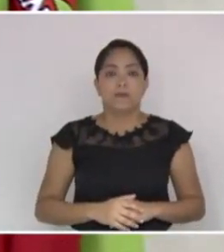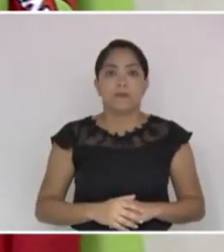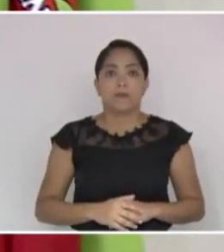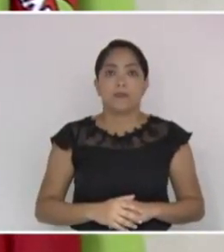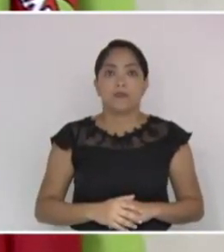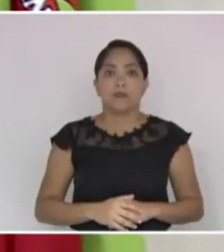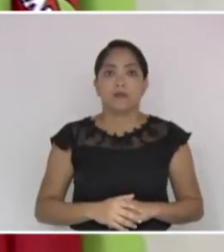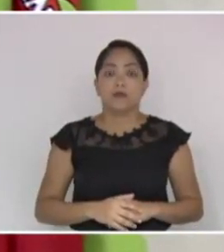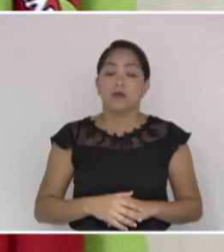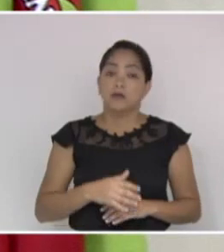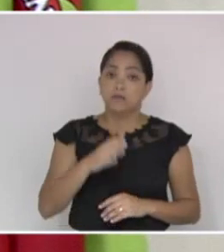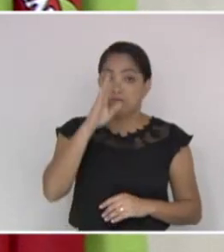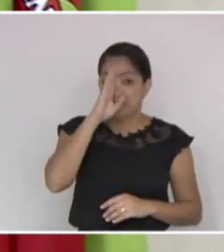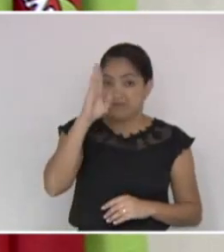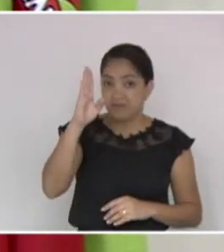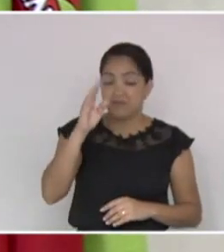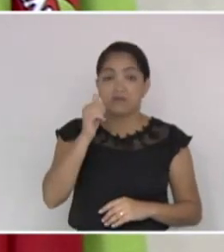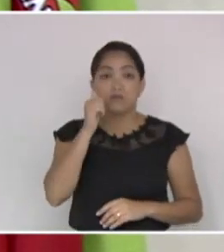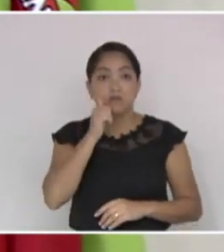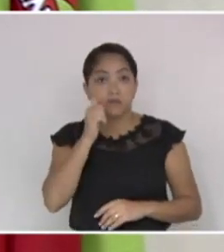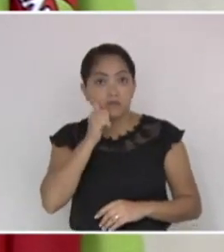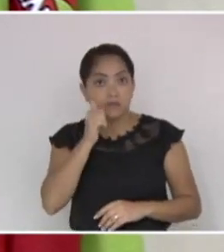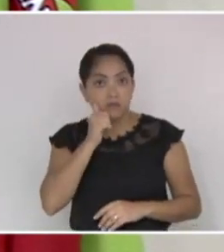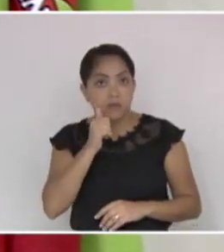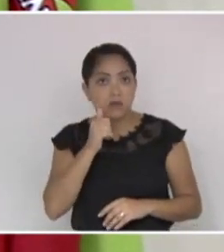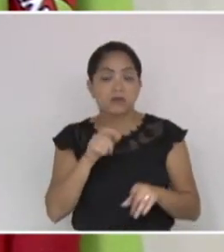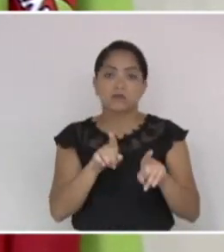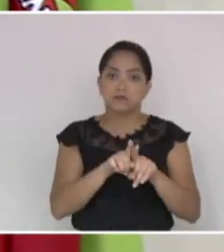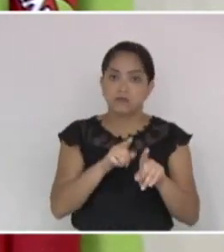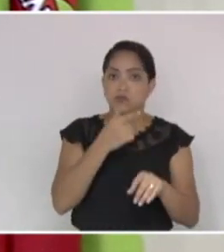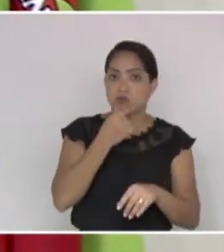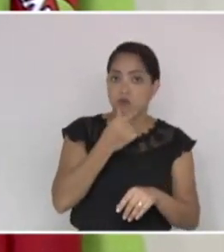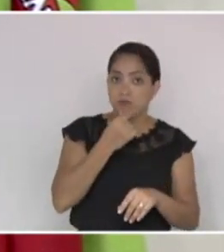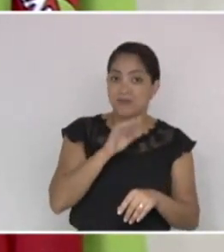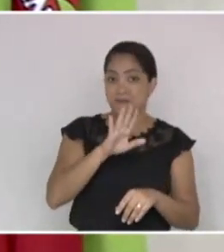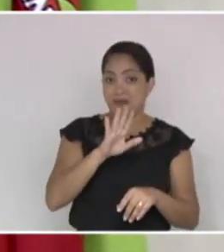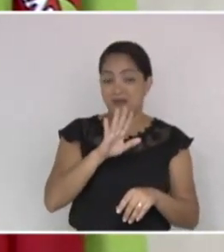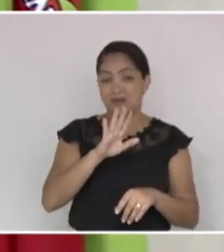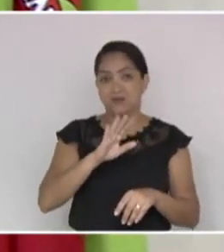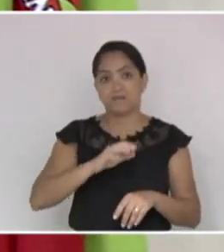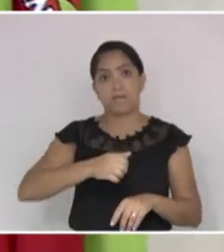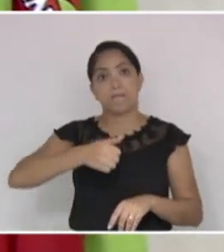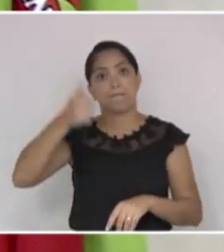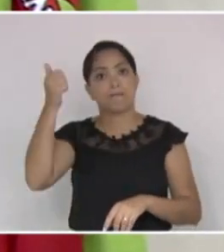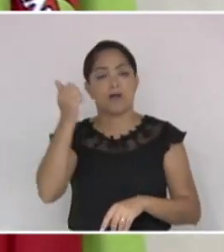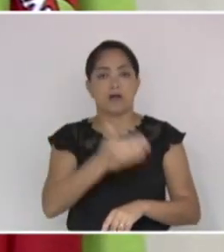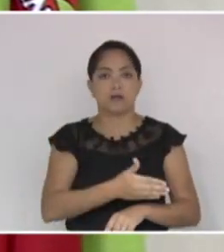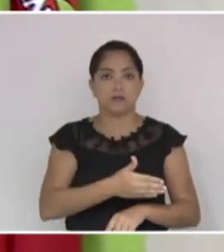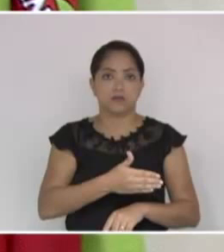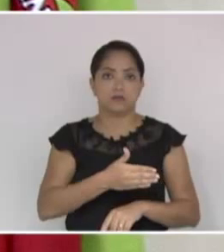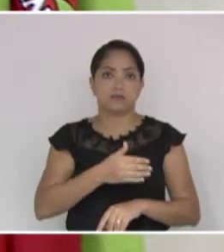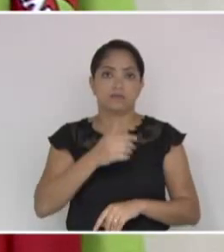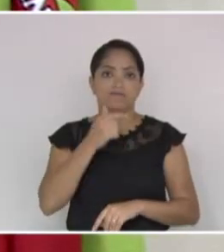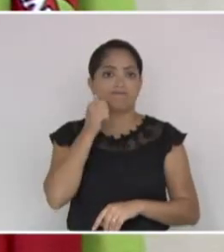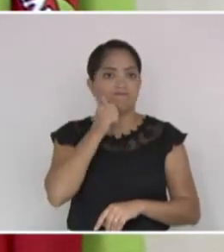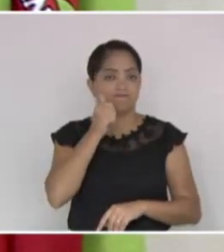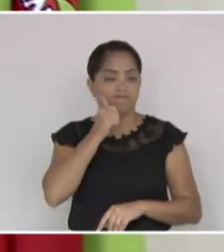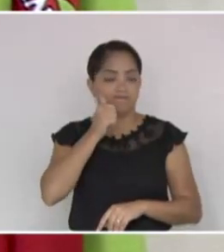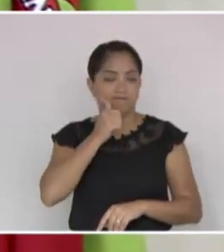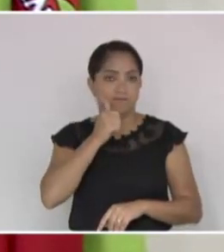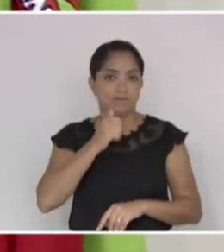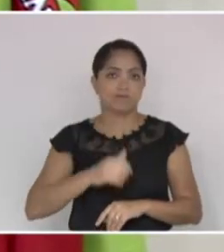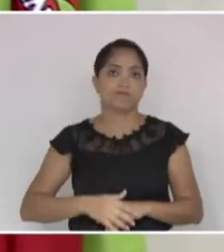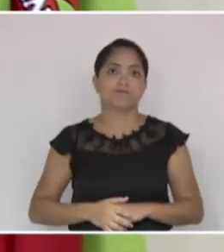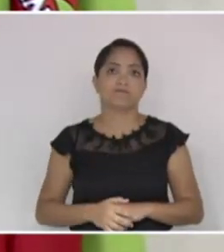principalmente contra as mulheres, que vão ser, os homens vão ser lesados, mas as mulheres, com certeza, muito mais. É essencial aqui, senhores,